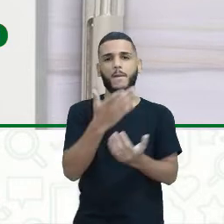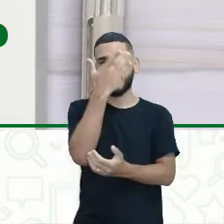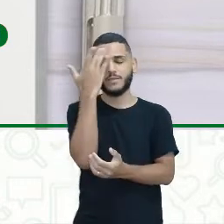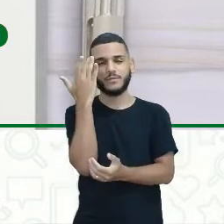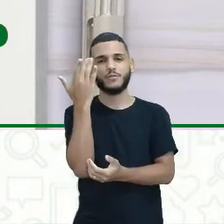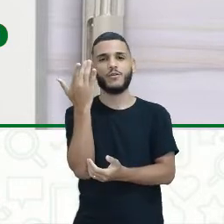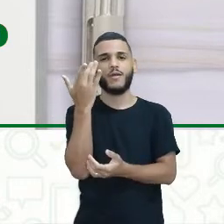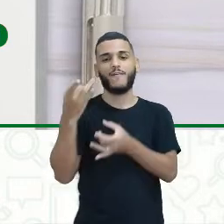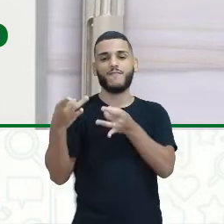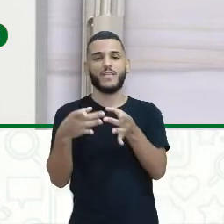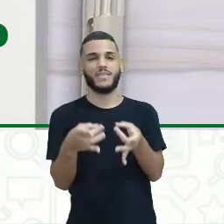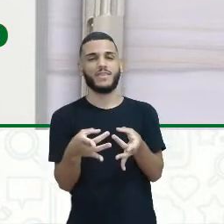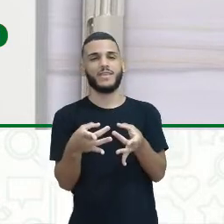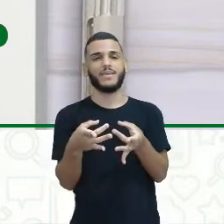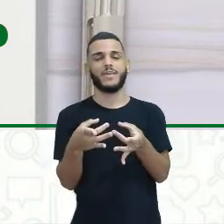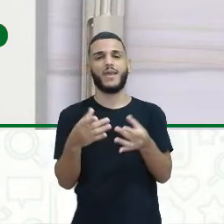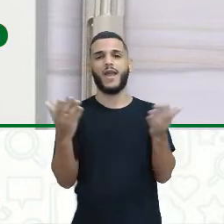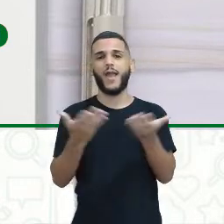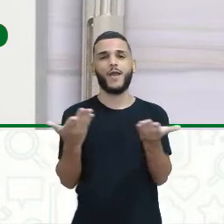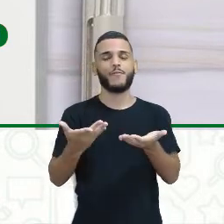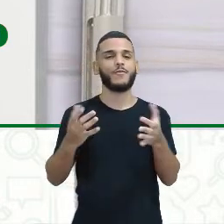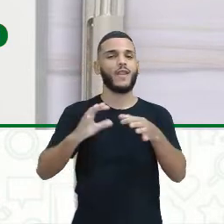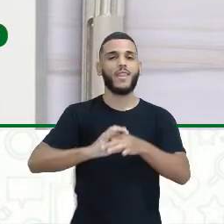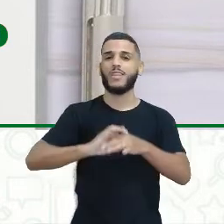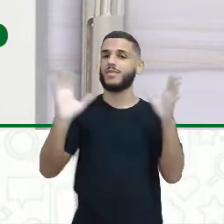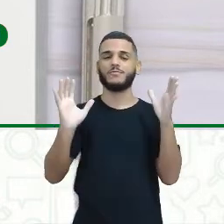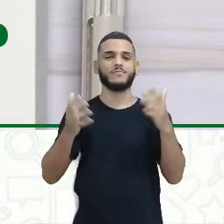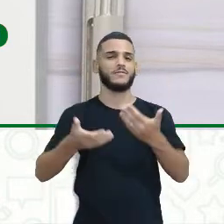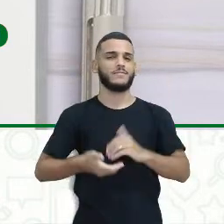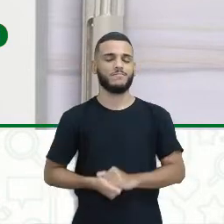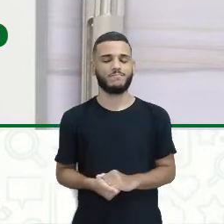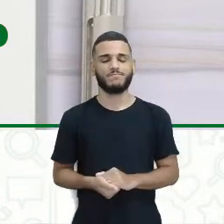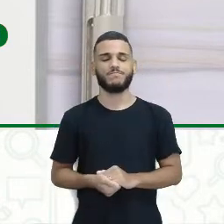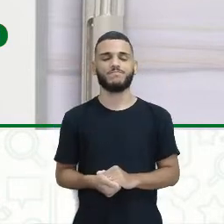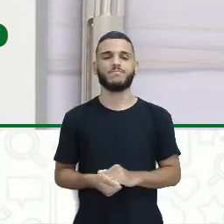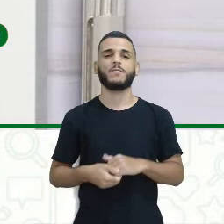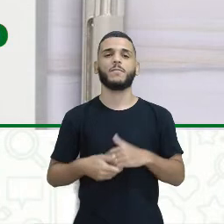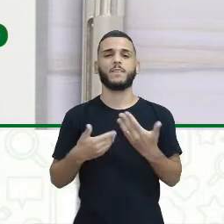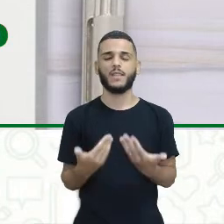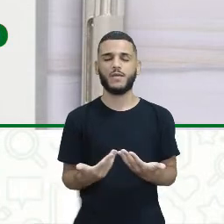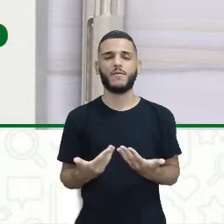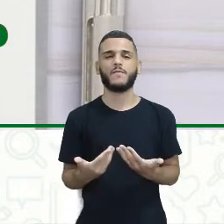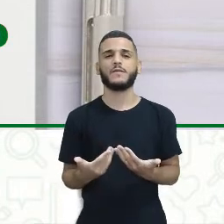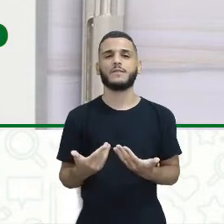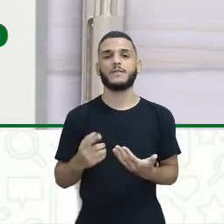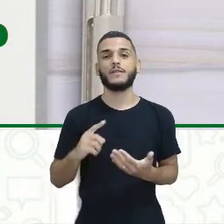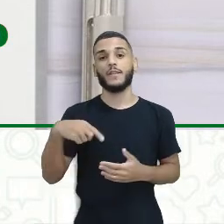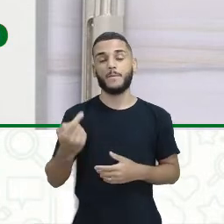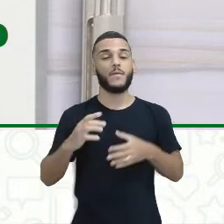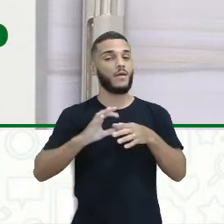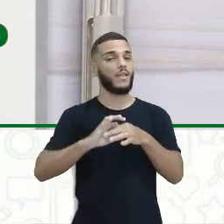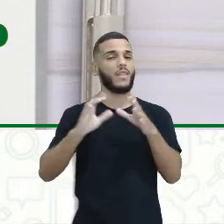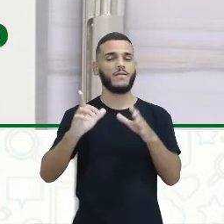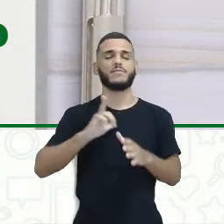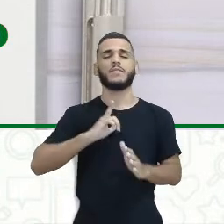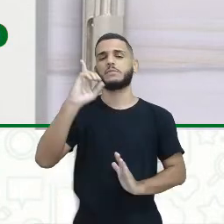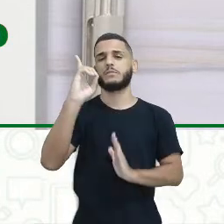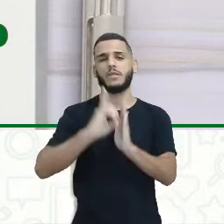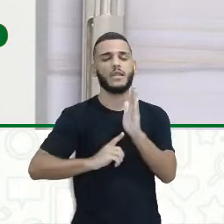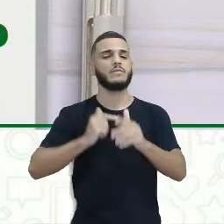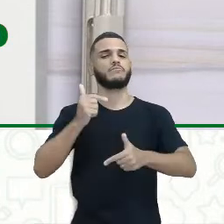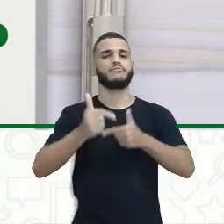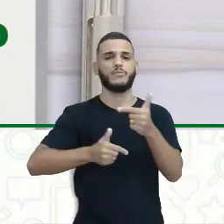uma mercadoria, por força de uma lei, elas são libertas. Sendo libertas, elas teriam direito a um